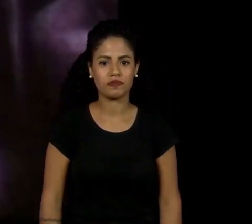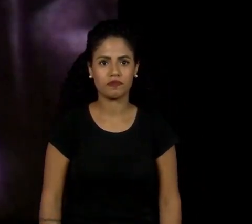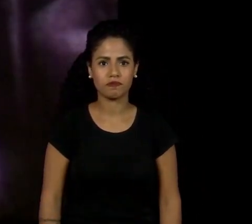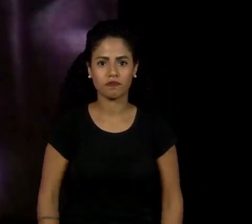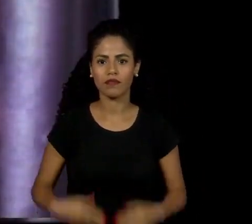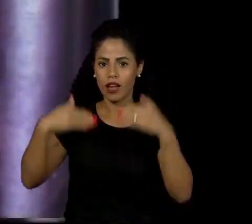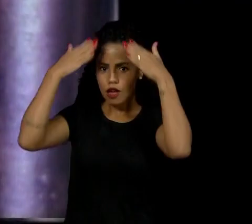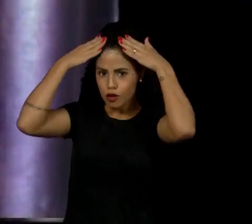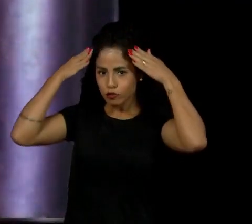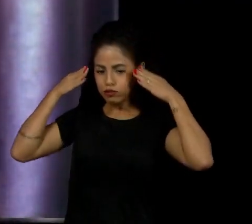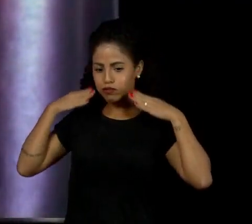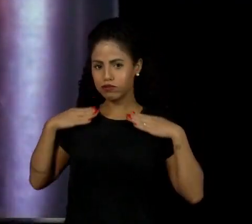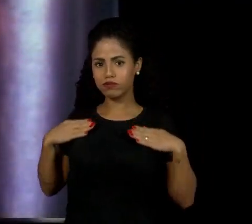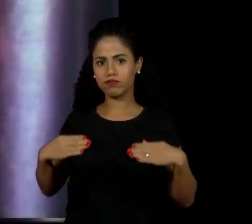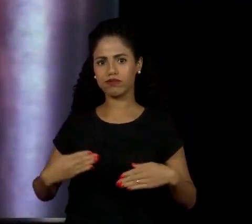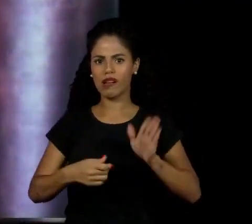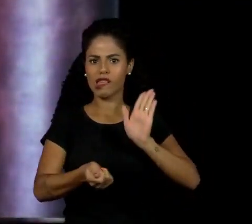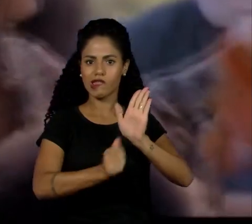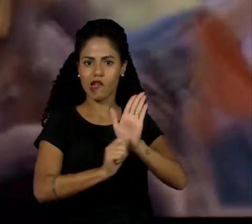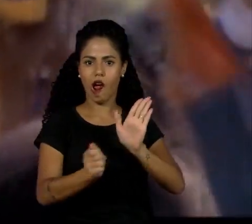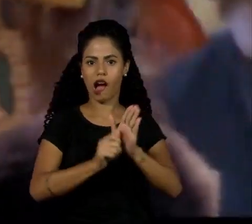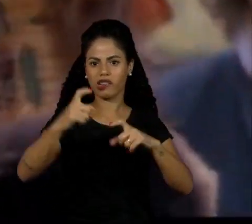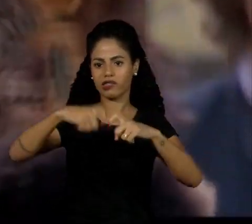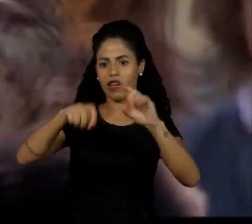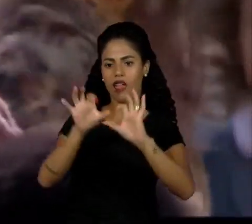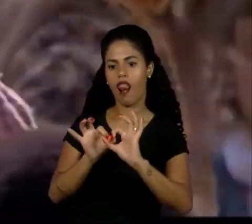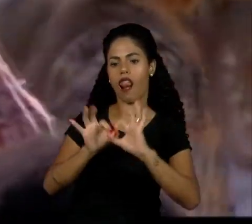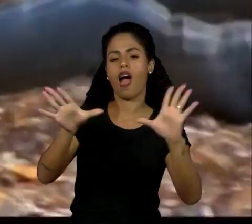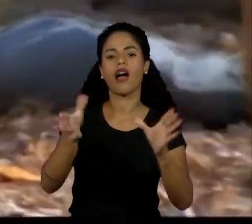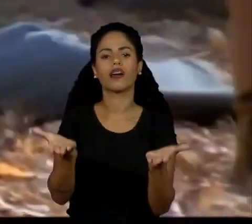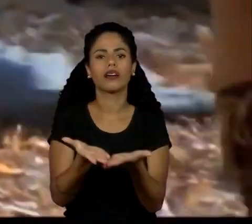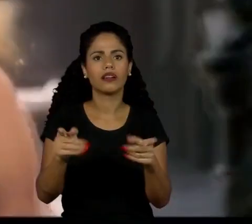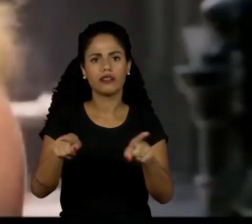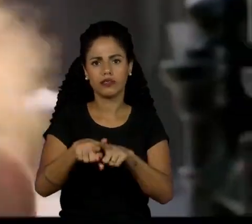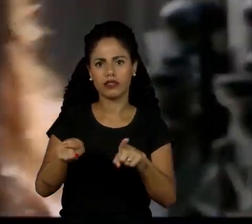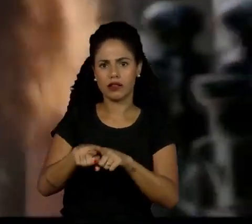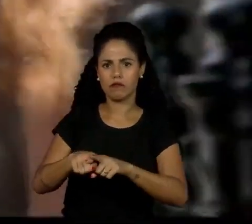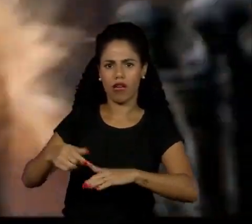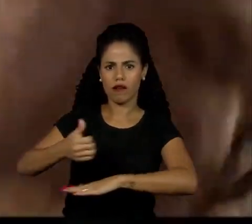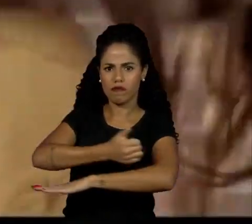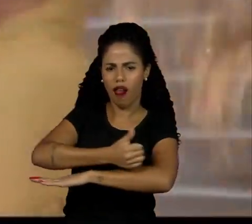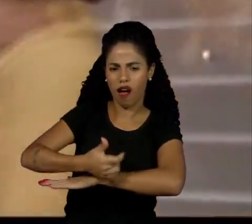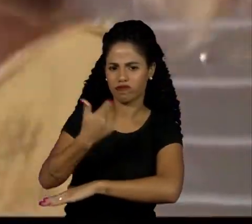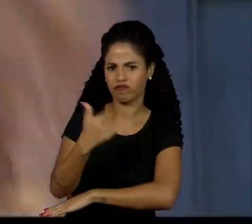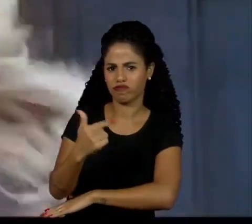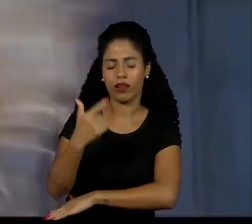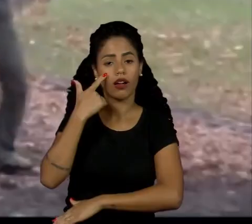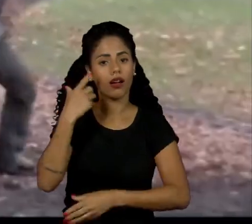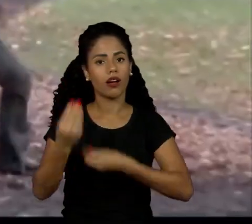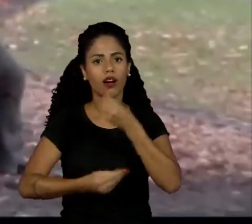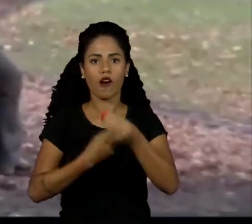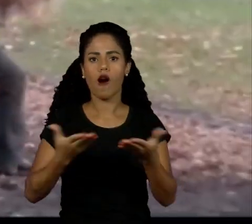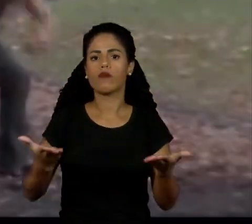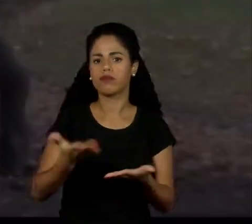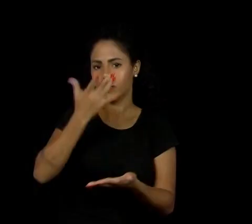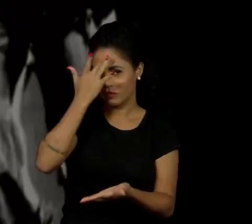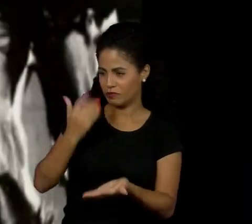Cabelos compridos, drogas, sexo livre e a negação da moral vigente há séculos davam o tom.